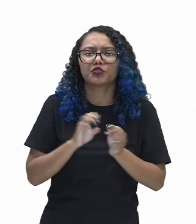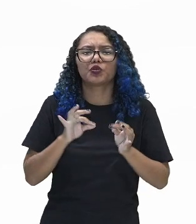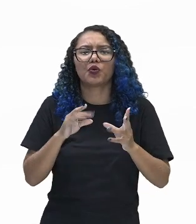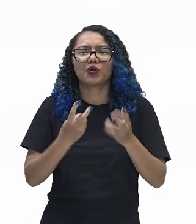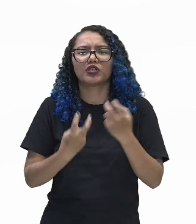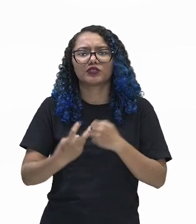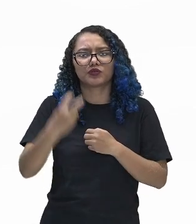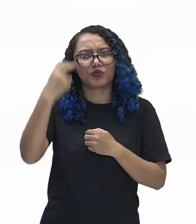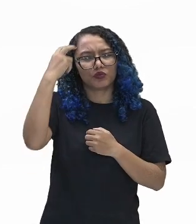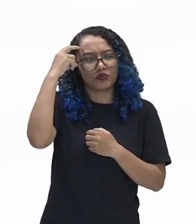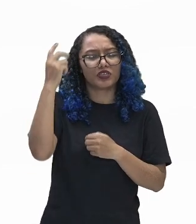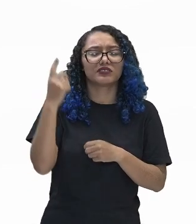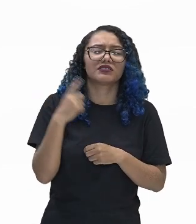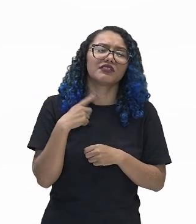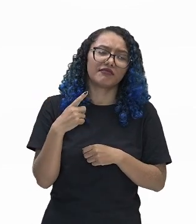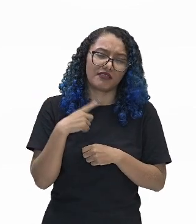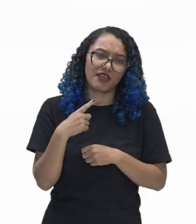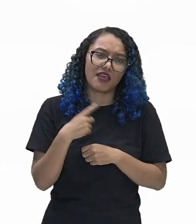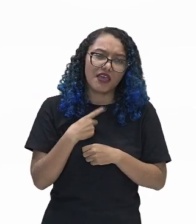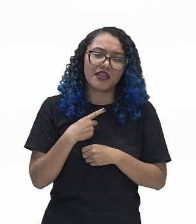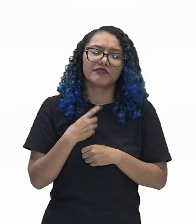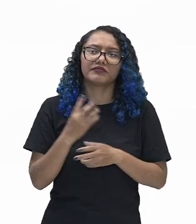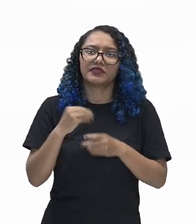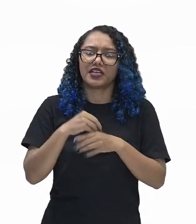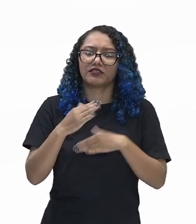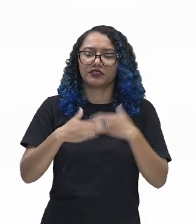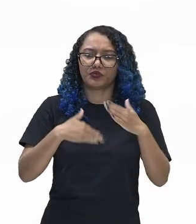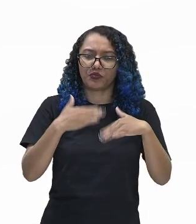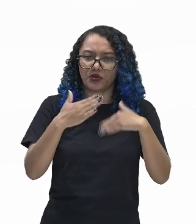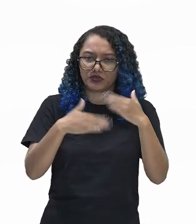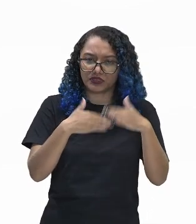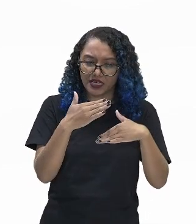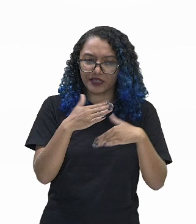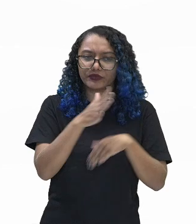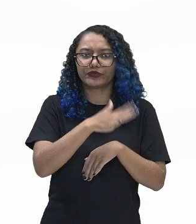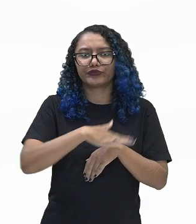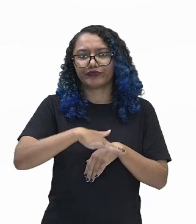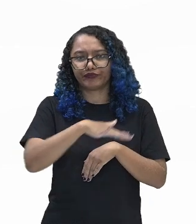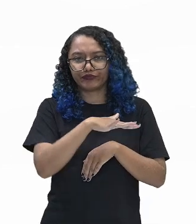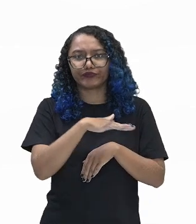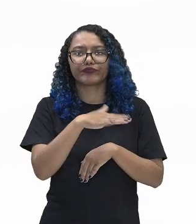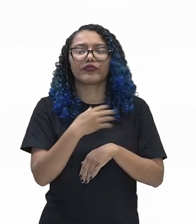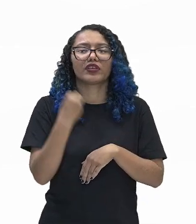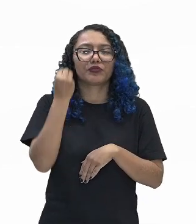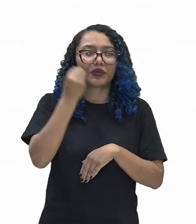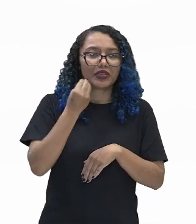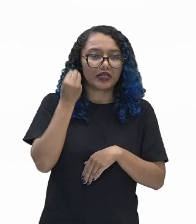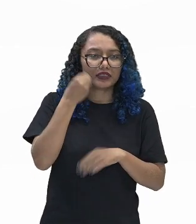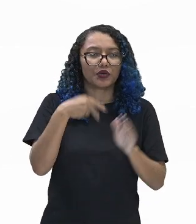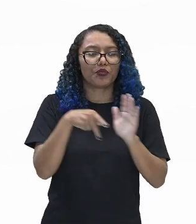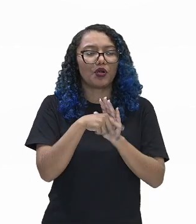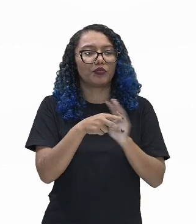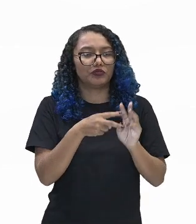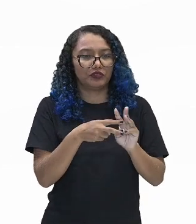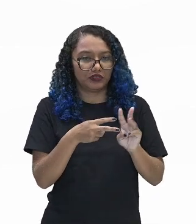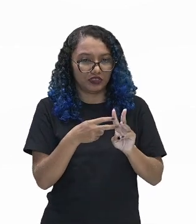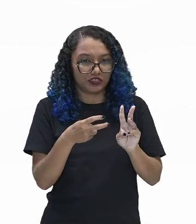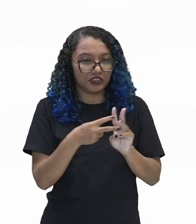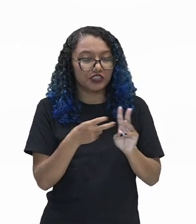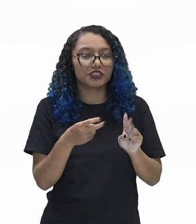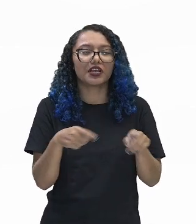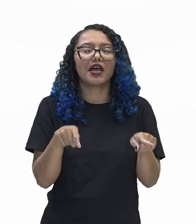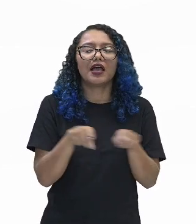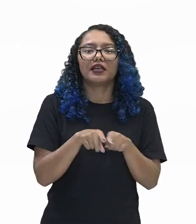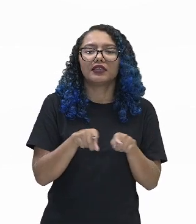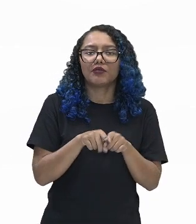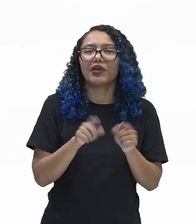que existe ali naquele processo em que os indígenas vivem, ok? Além disso, serve para a preservação